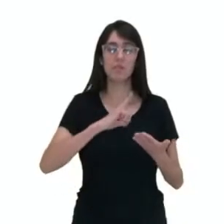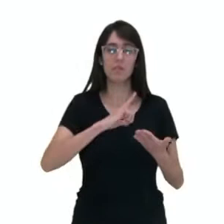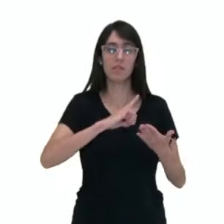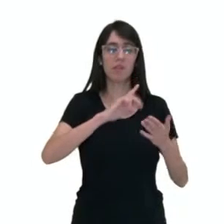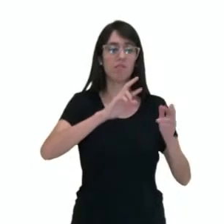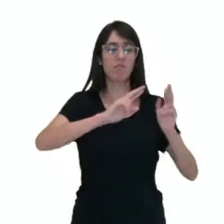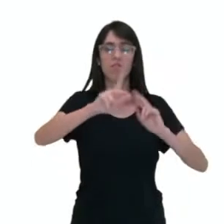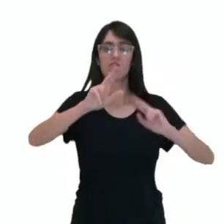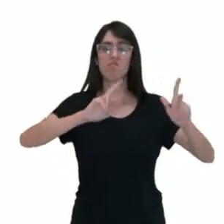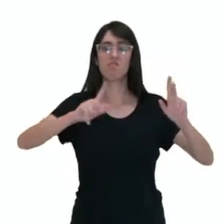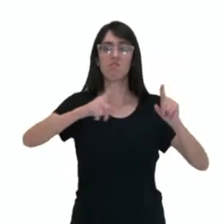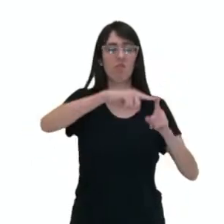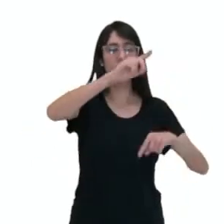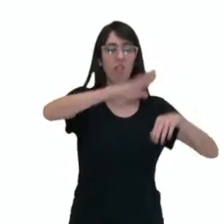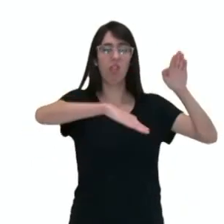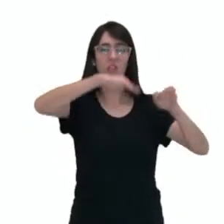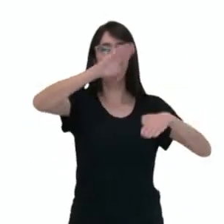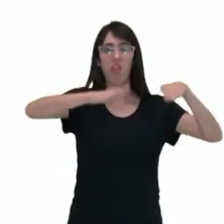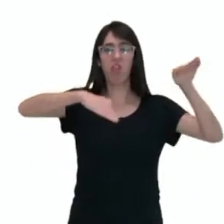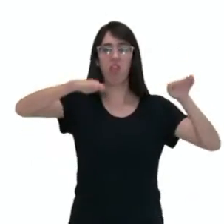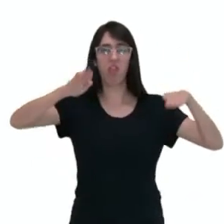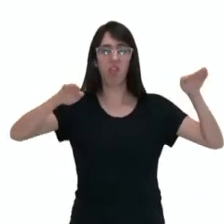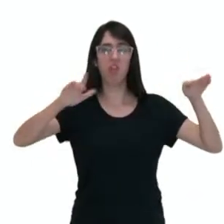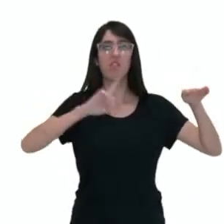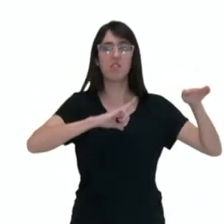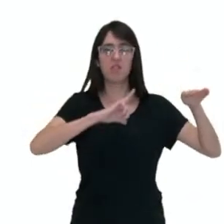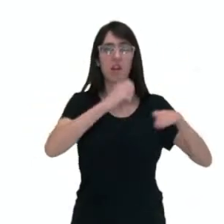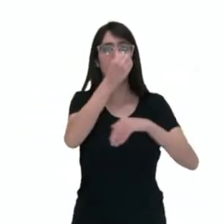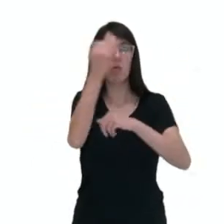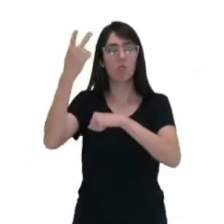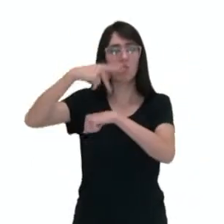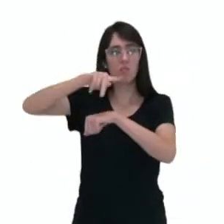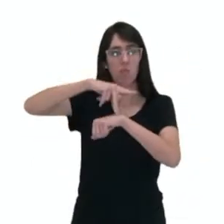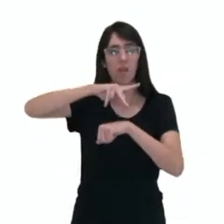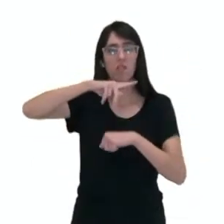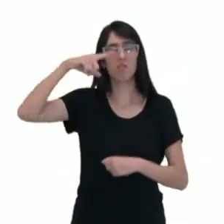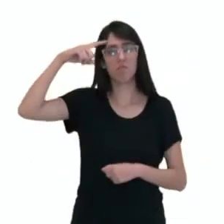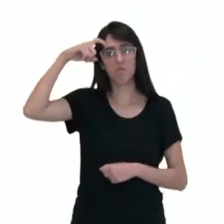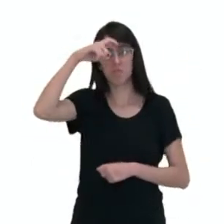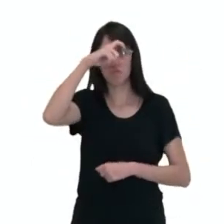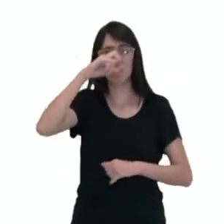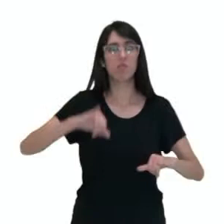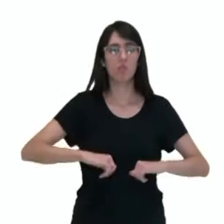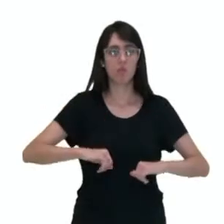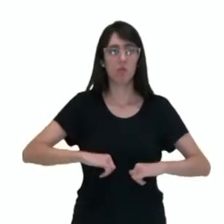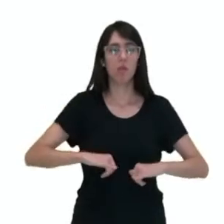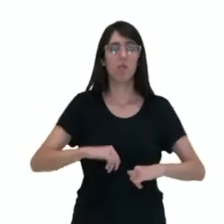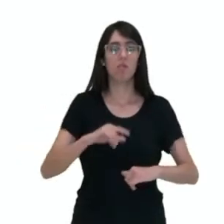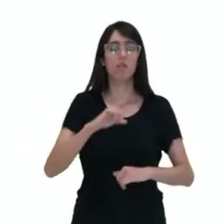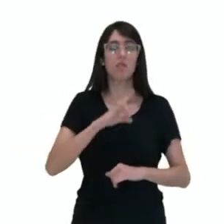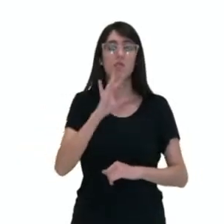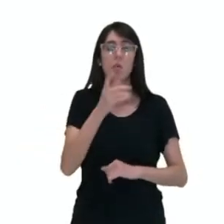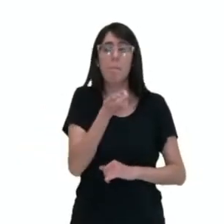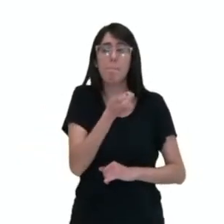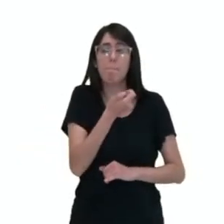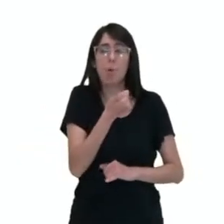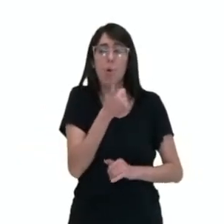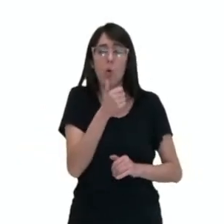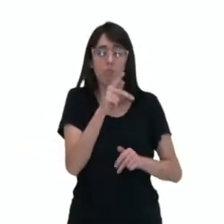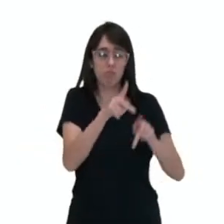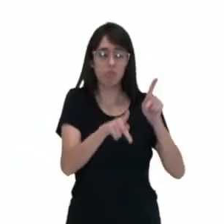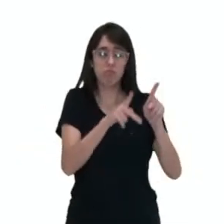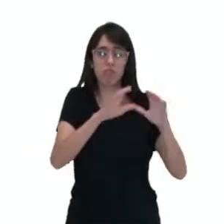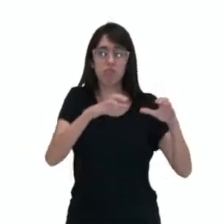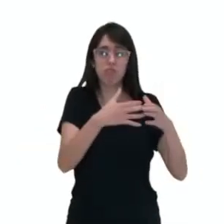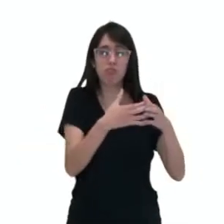dessa renda, ela pode ser tão acentuada em alguns países que apenas uma mínima parcela da população concentra grande parte